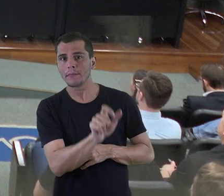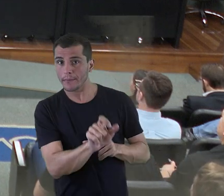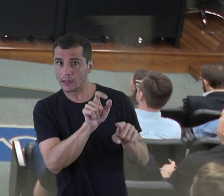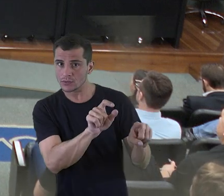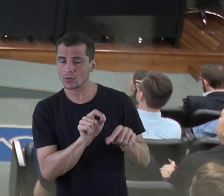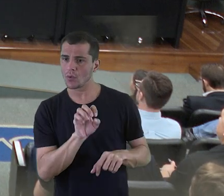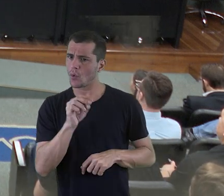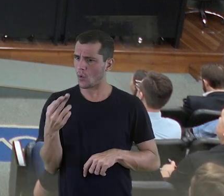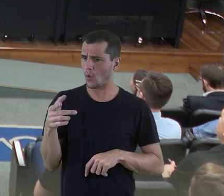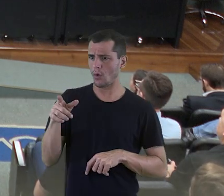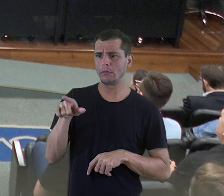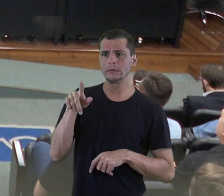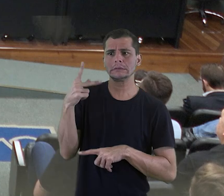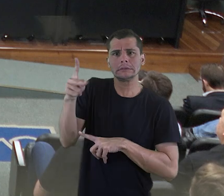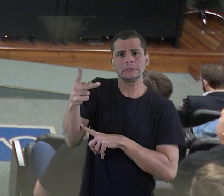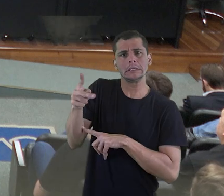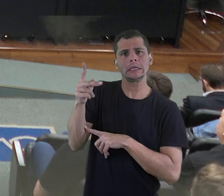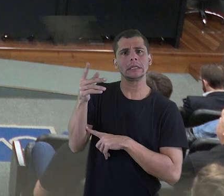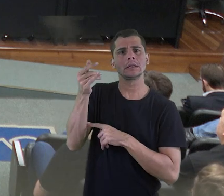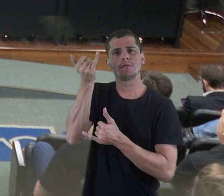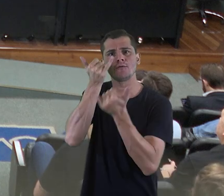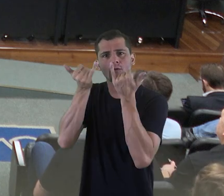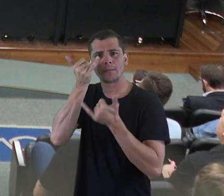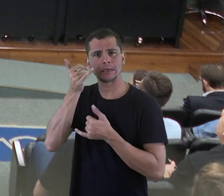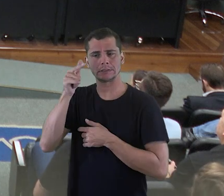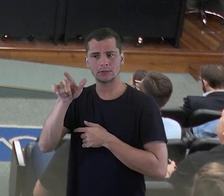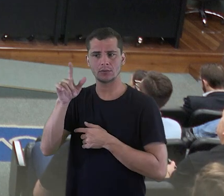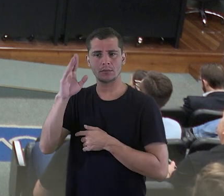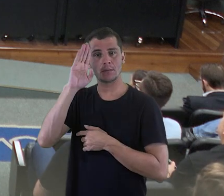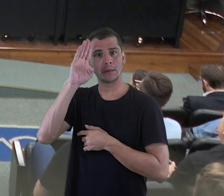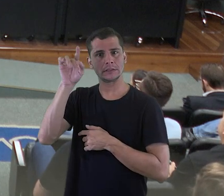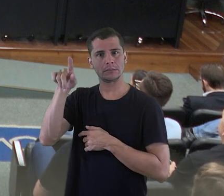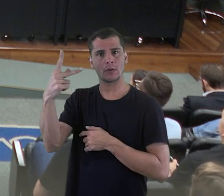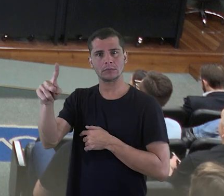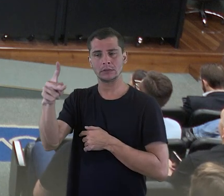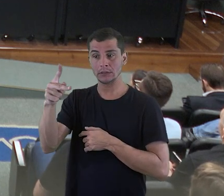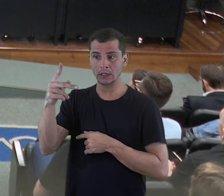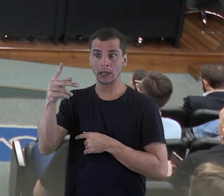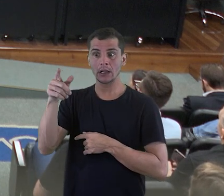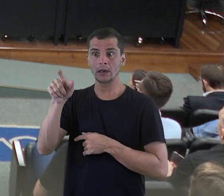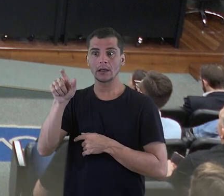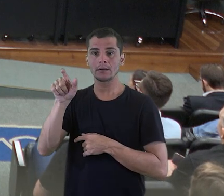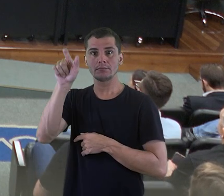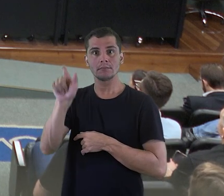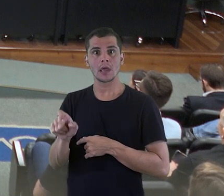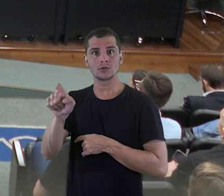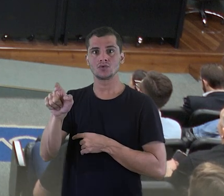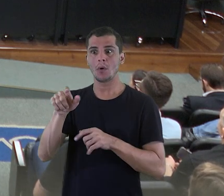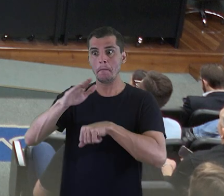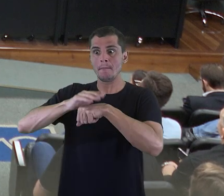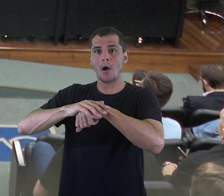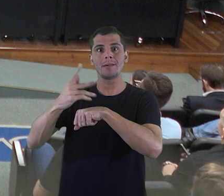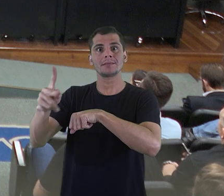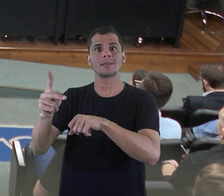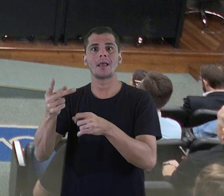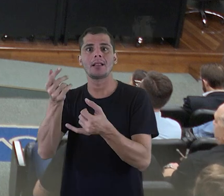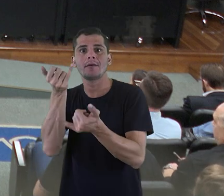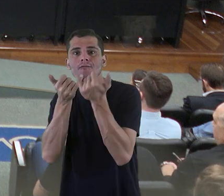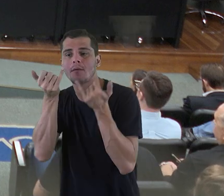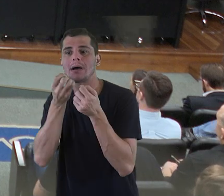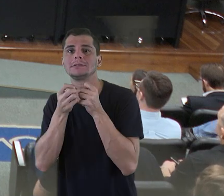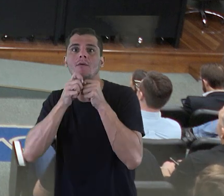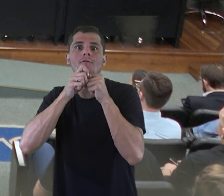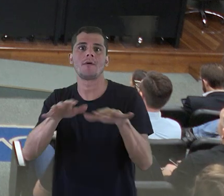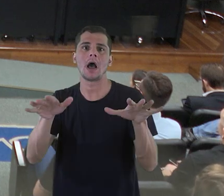sair a responsabilidade aí o inciso segundo é que é um pouco mais complicado eu preciso provar o que? que embora